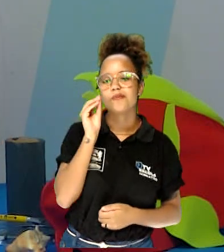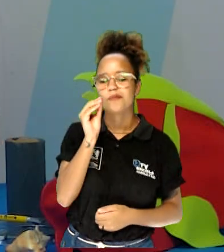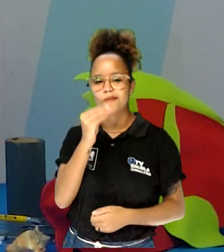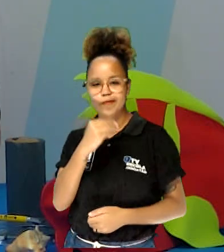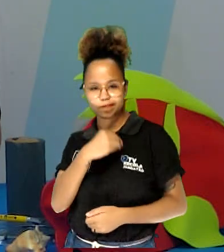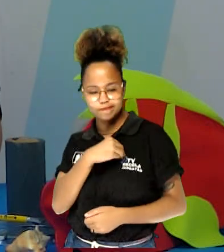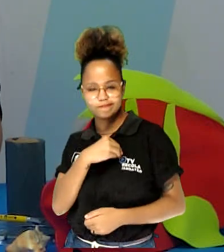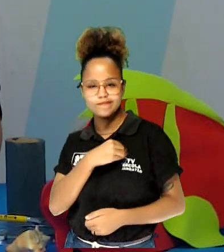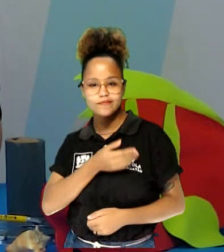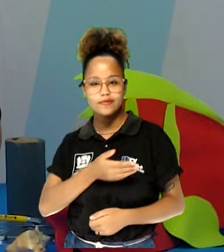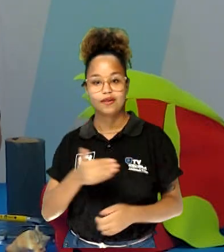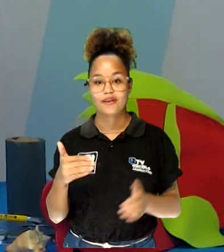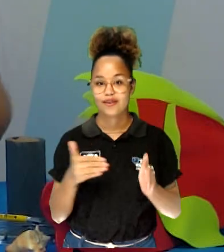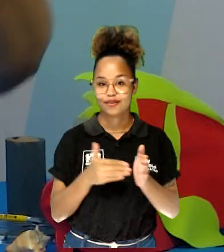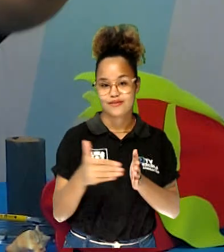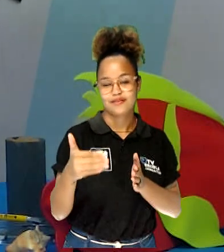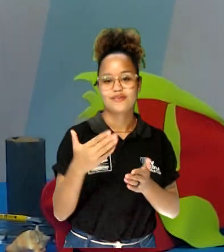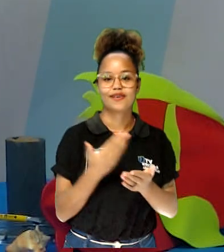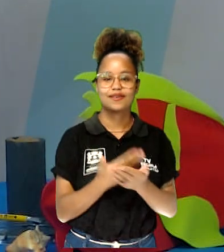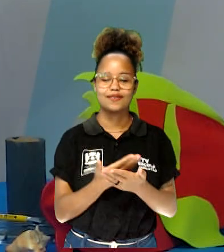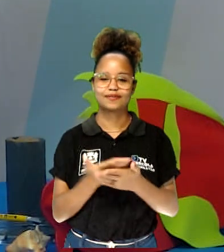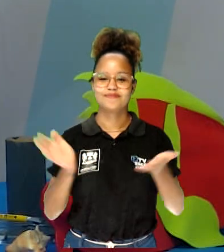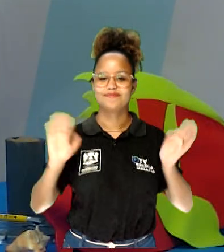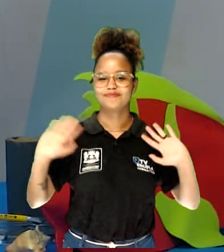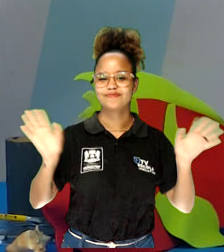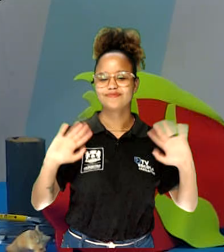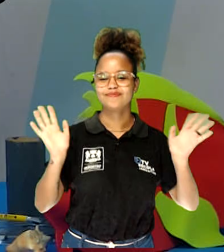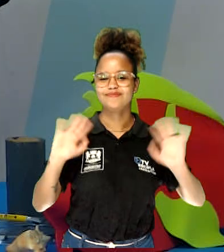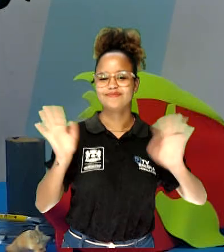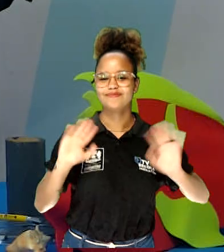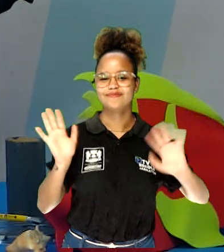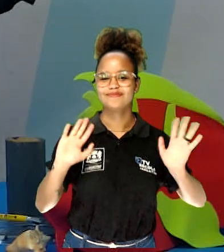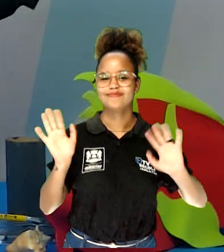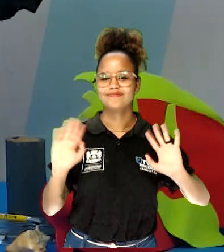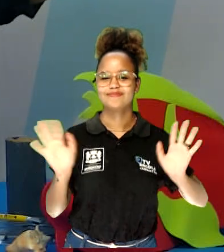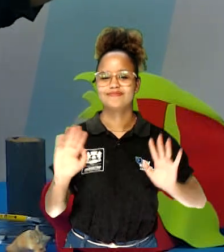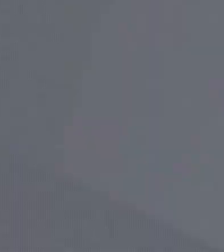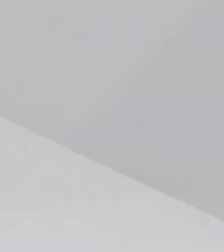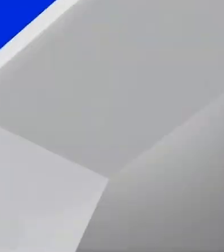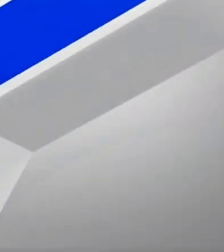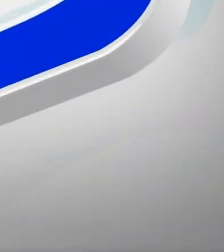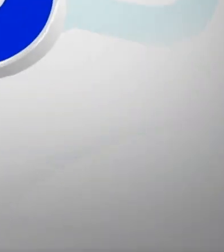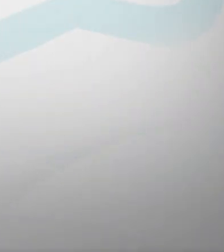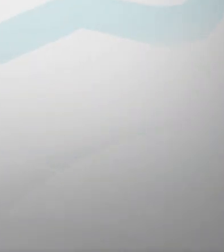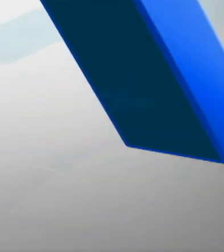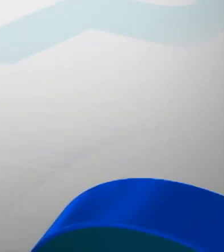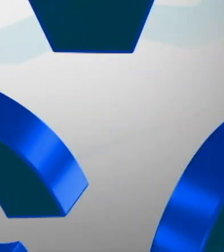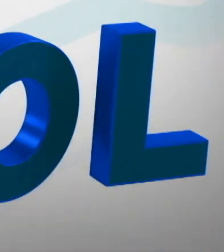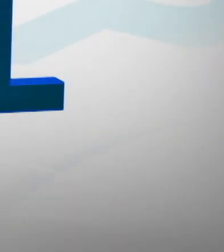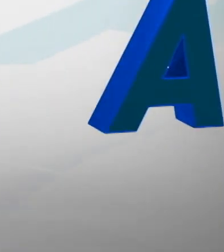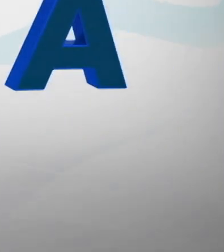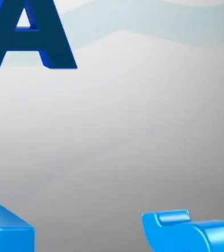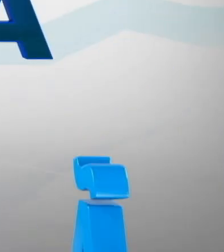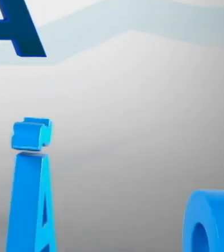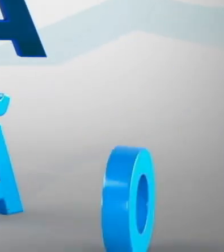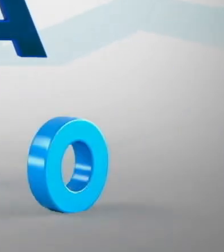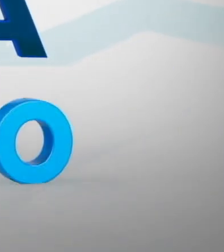coração e até a próxima aula. Tchau, crianças!